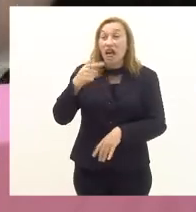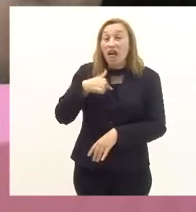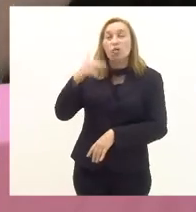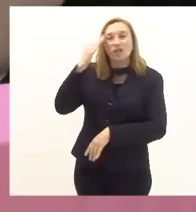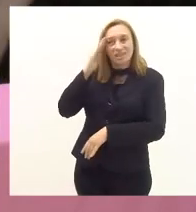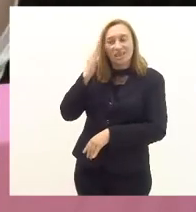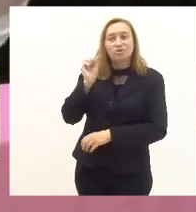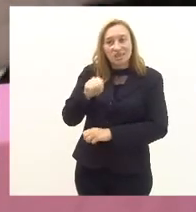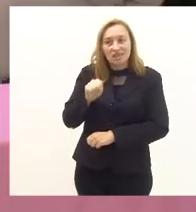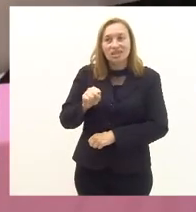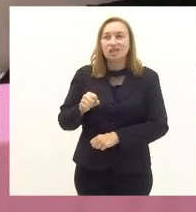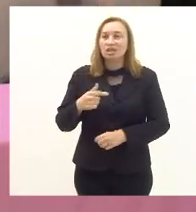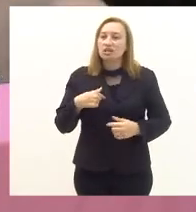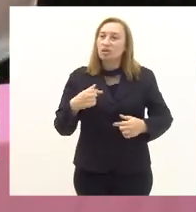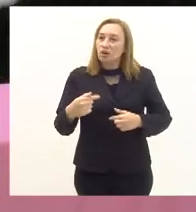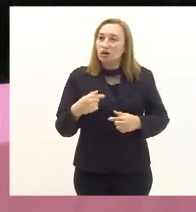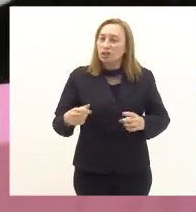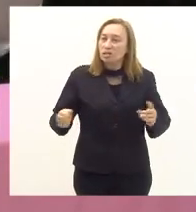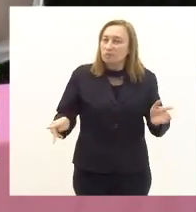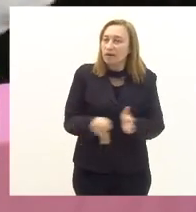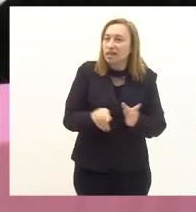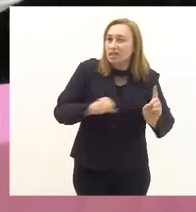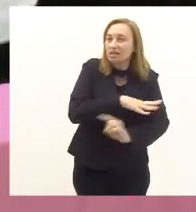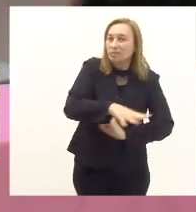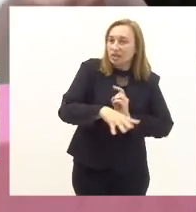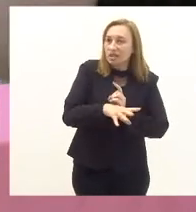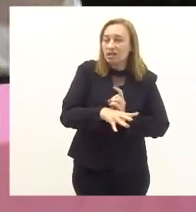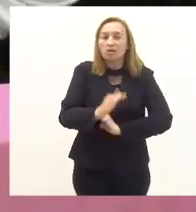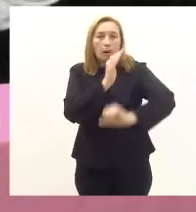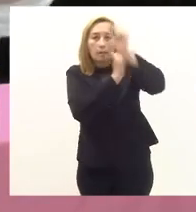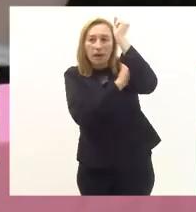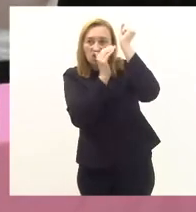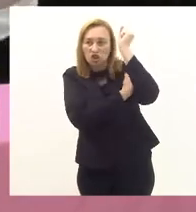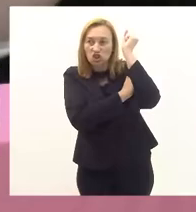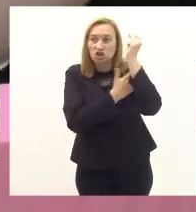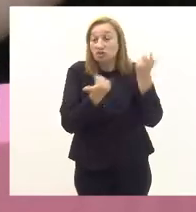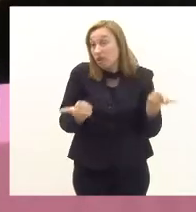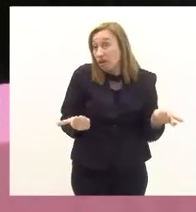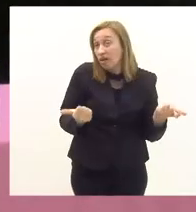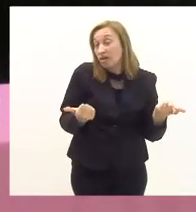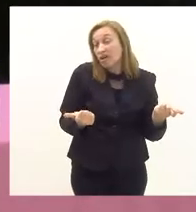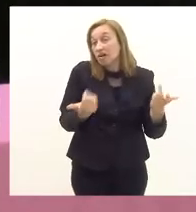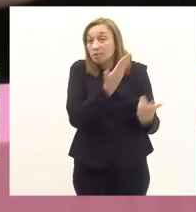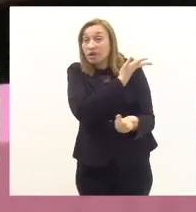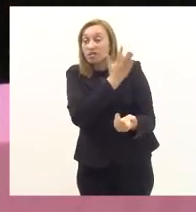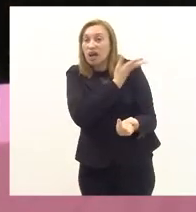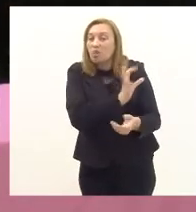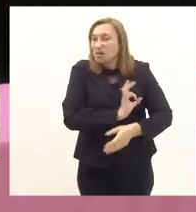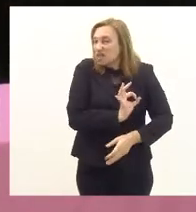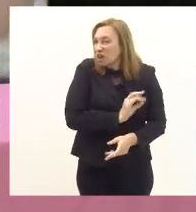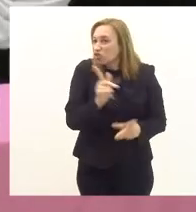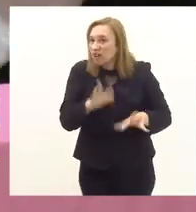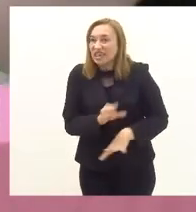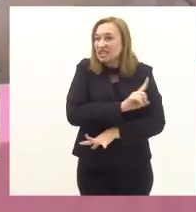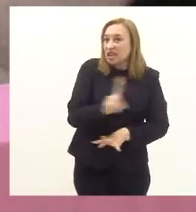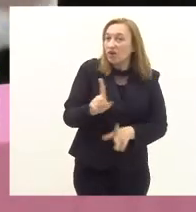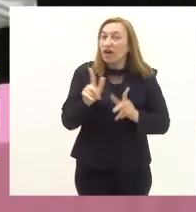vocês têm que entender, nós somos a sociedade é machista, é preconceituosa, e o policial vai ser diferente? Não, vamos ser